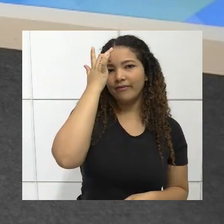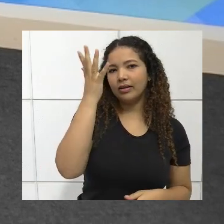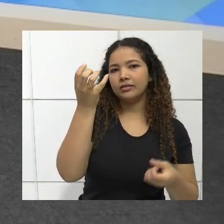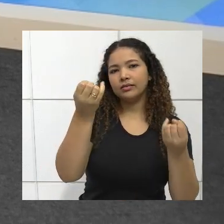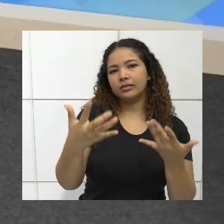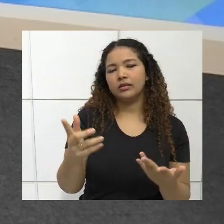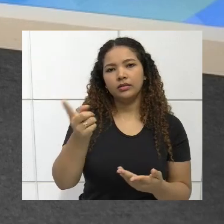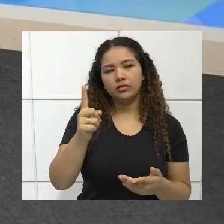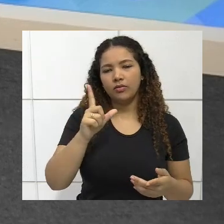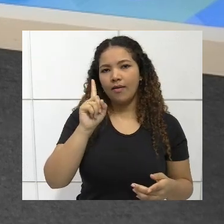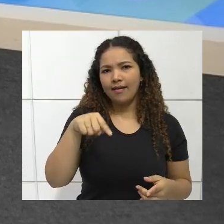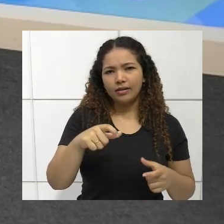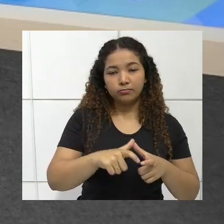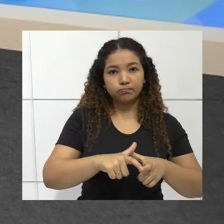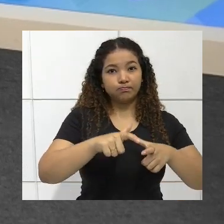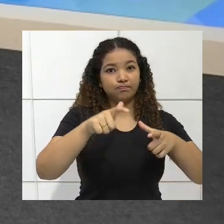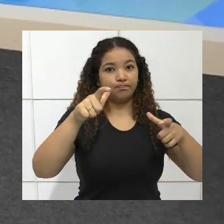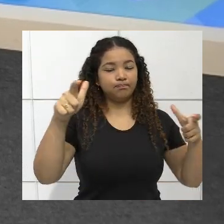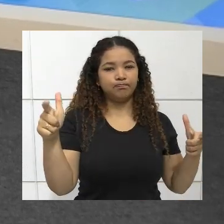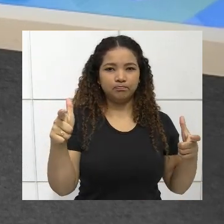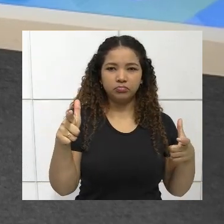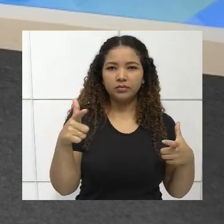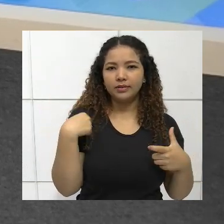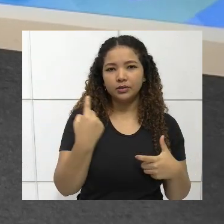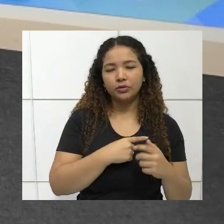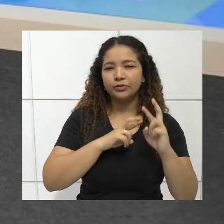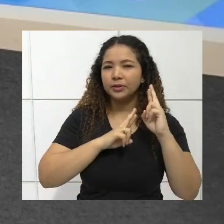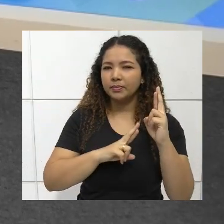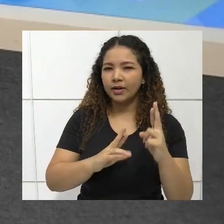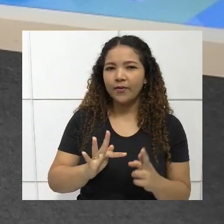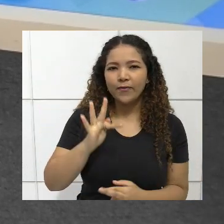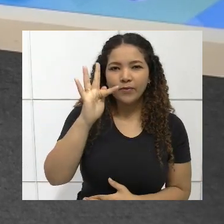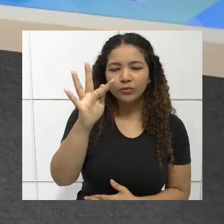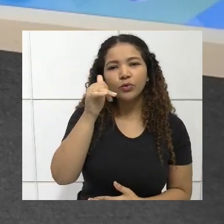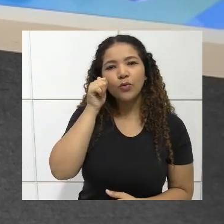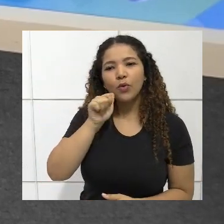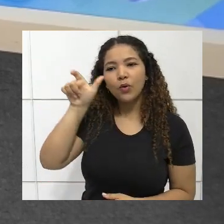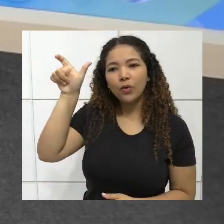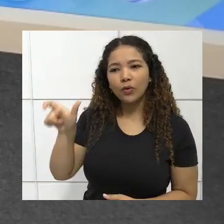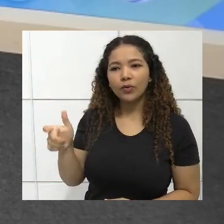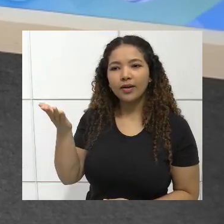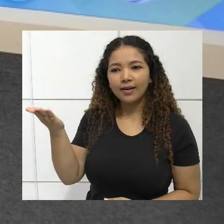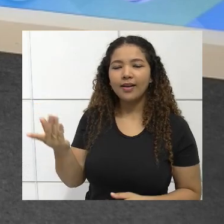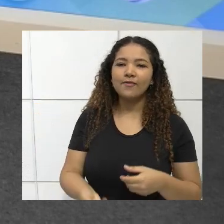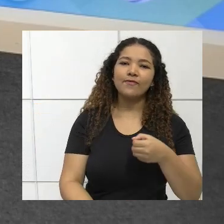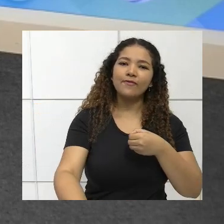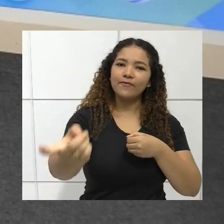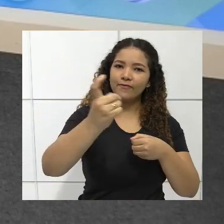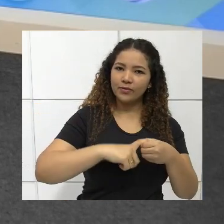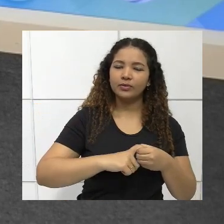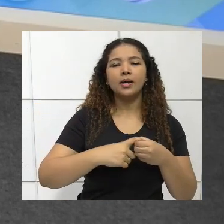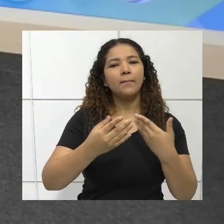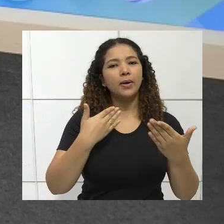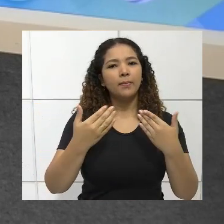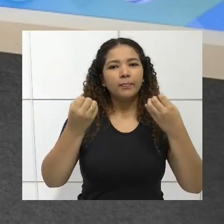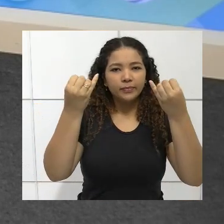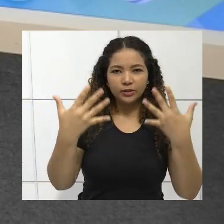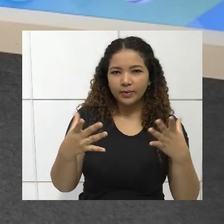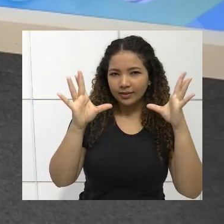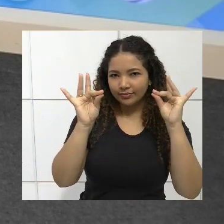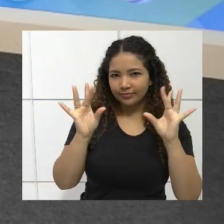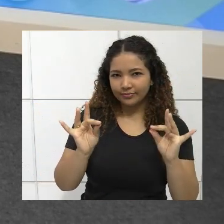muito grande. E a gente espera contar com a sua participação, a sua contribuição à nossa comunidade, numa próxima reportagem para explicar melhor, passo a